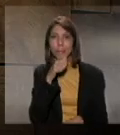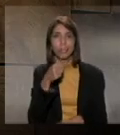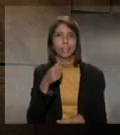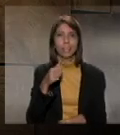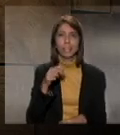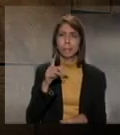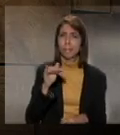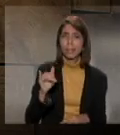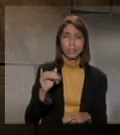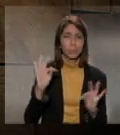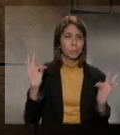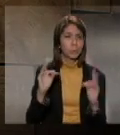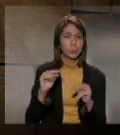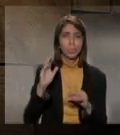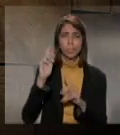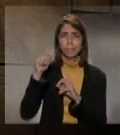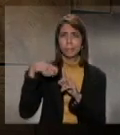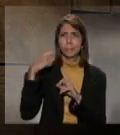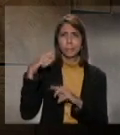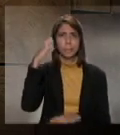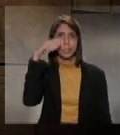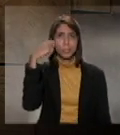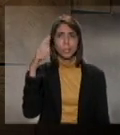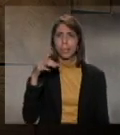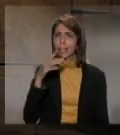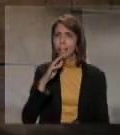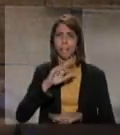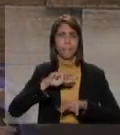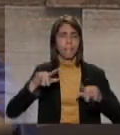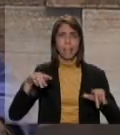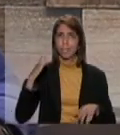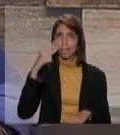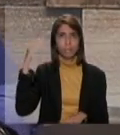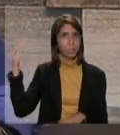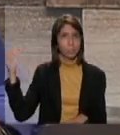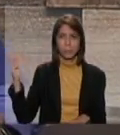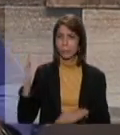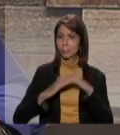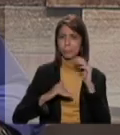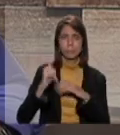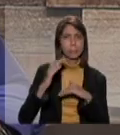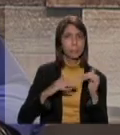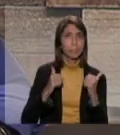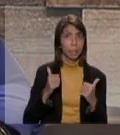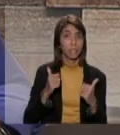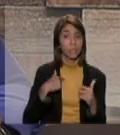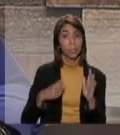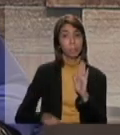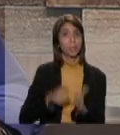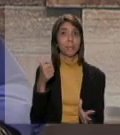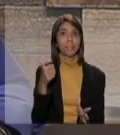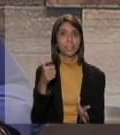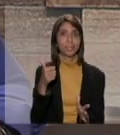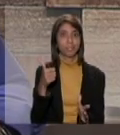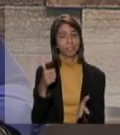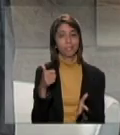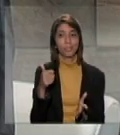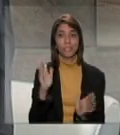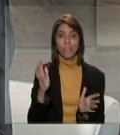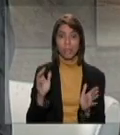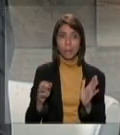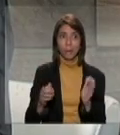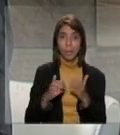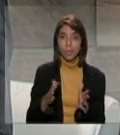Otton Bastos era advogado, era assim, era um elenco de feras. E eu estava estreando. E já